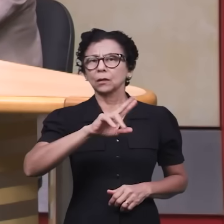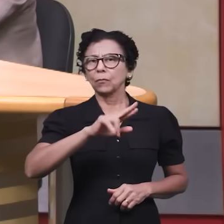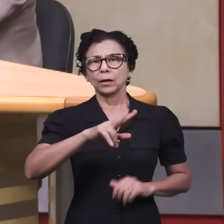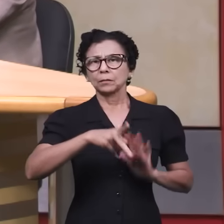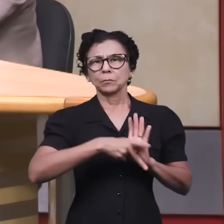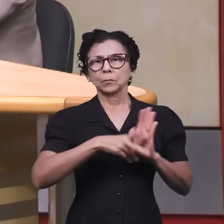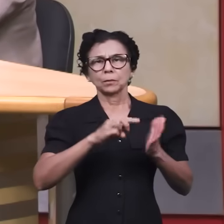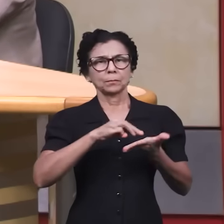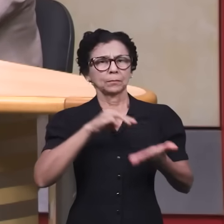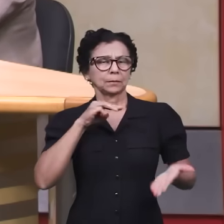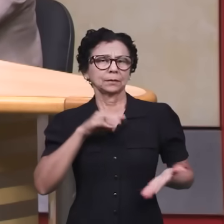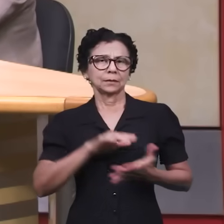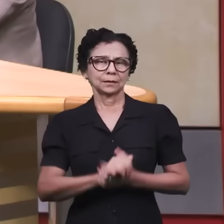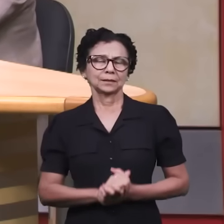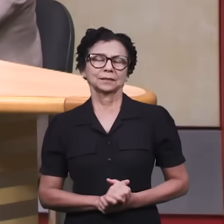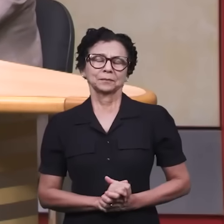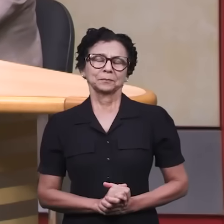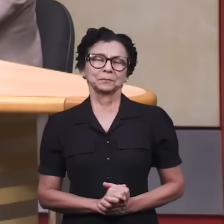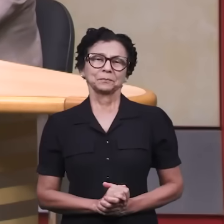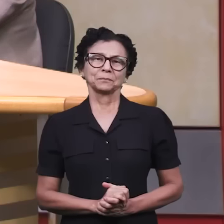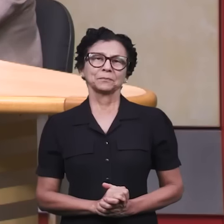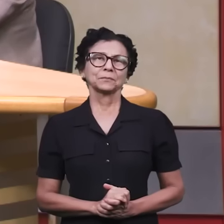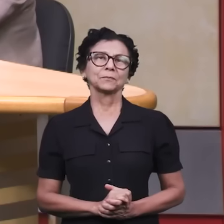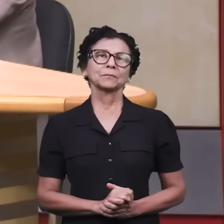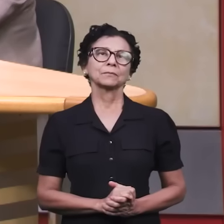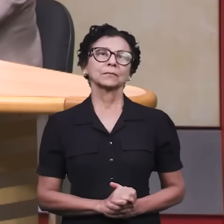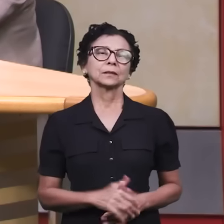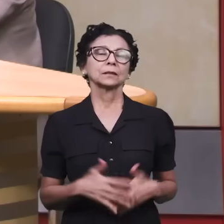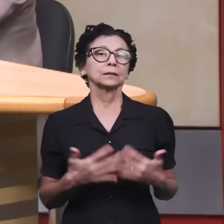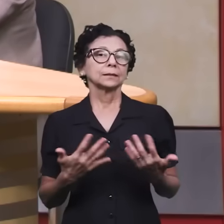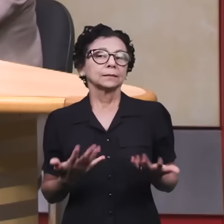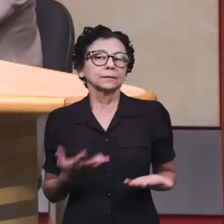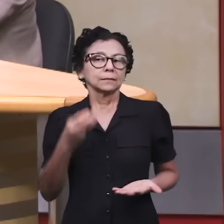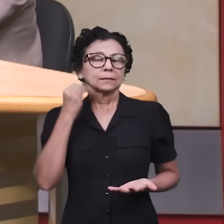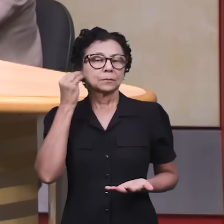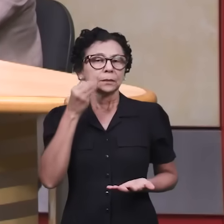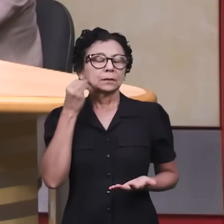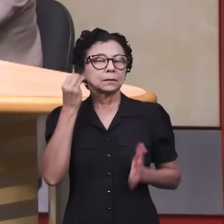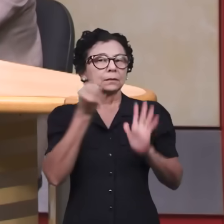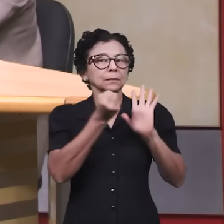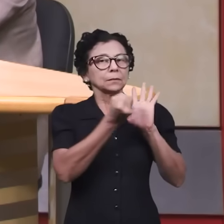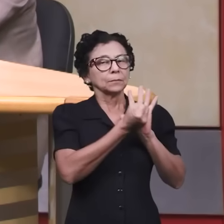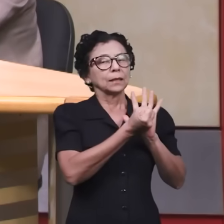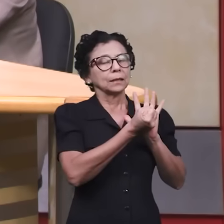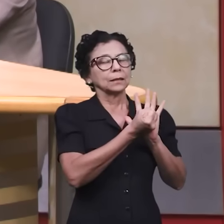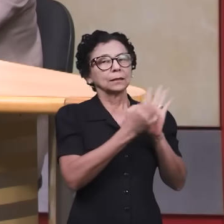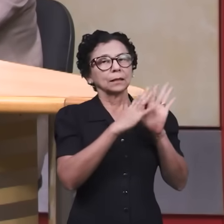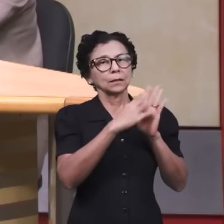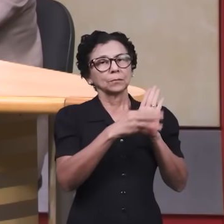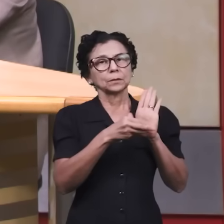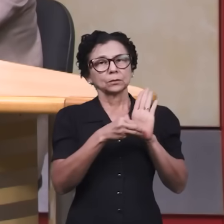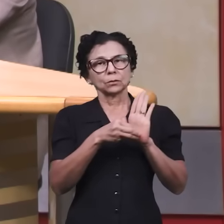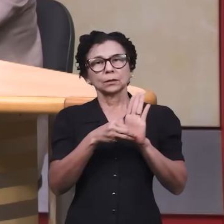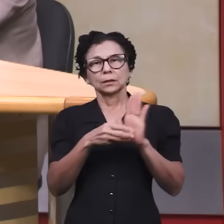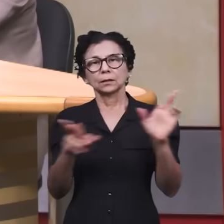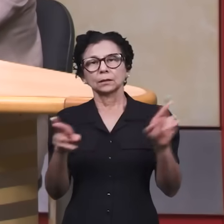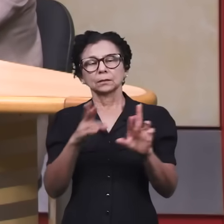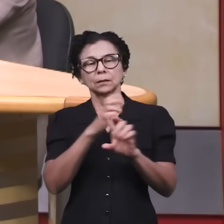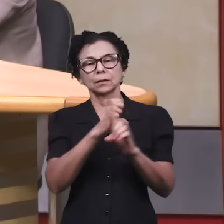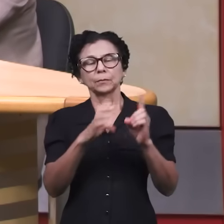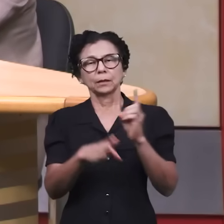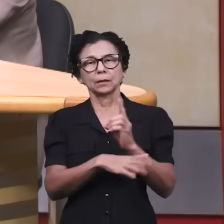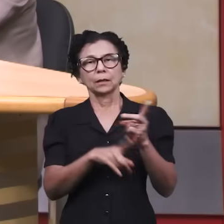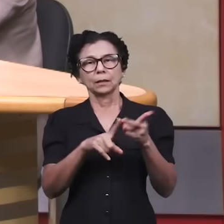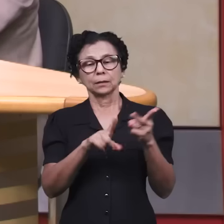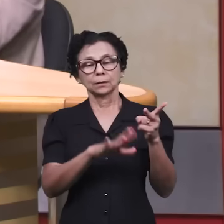que se aproximaram através desse louvor. Então, isso são experiências que marcam na Amazônia em relação à EBD,